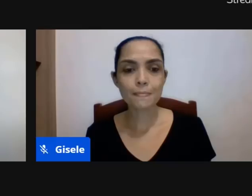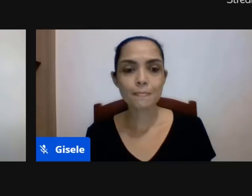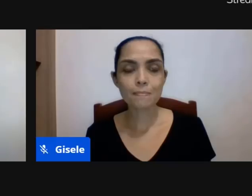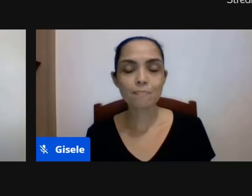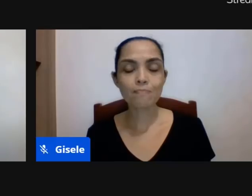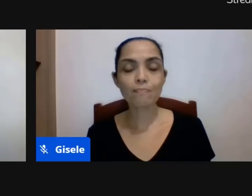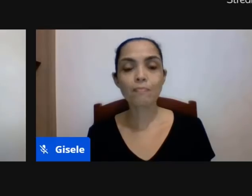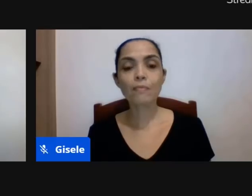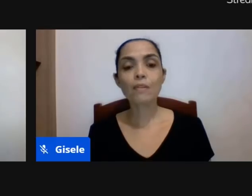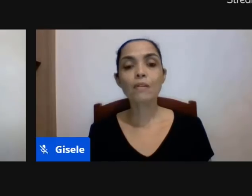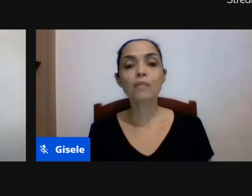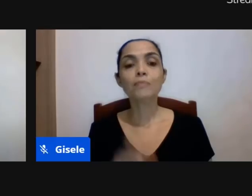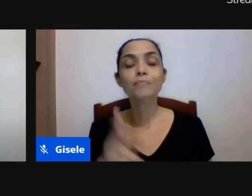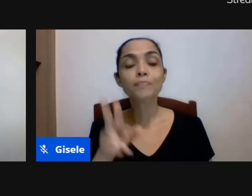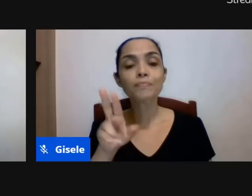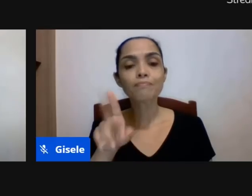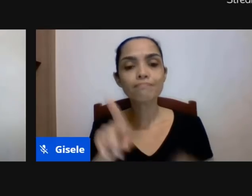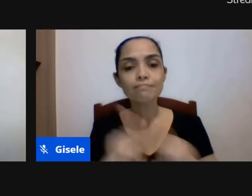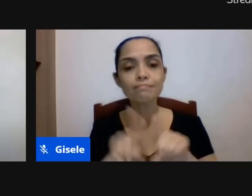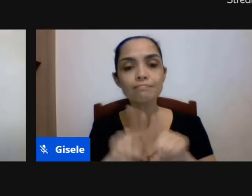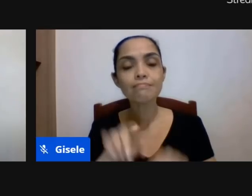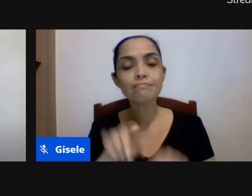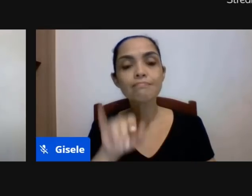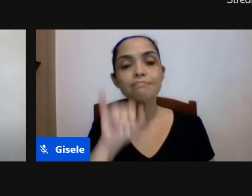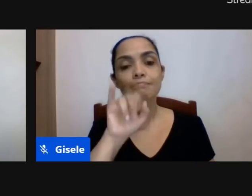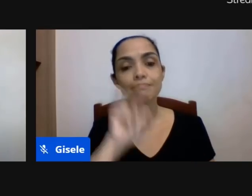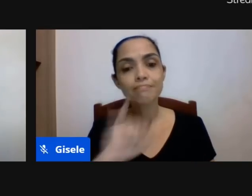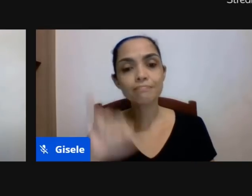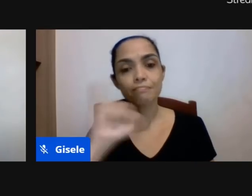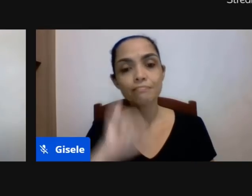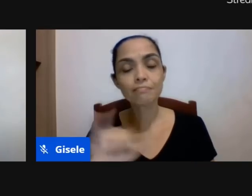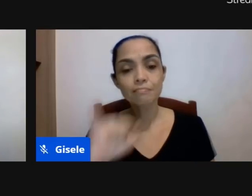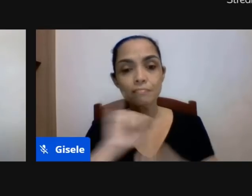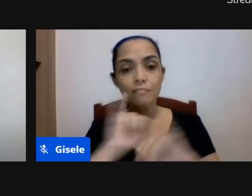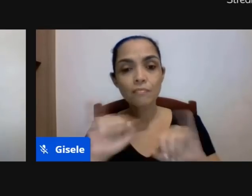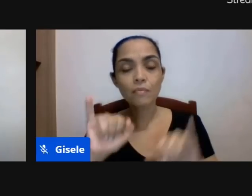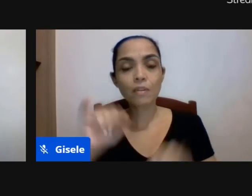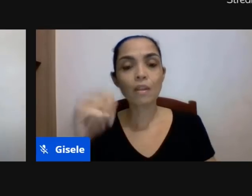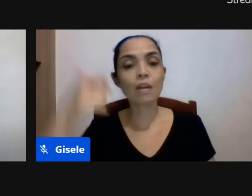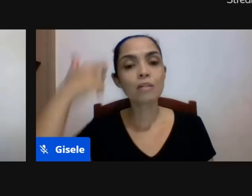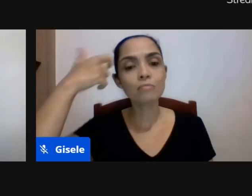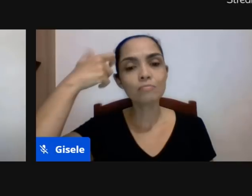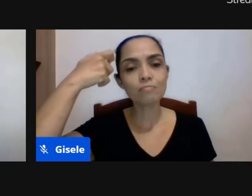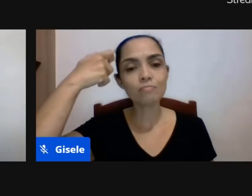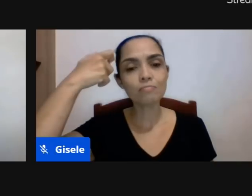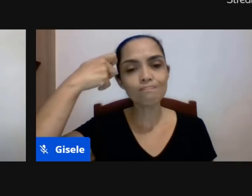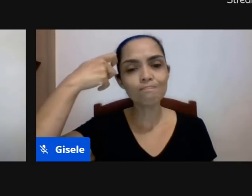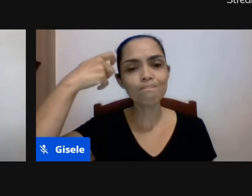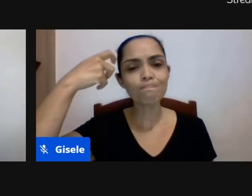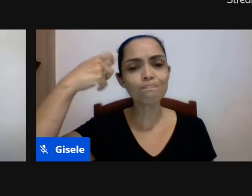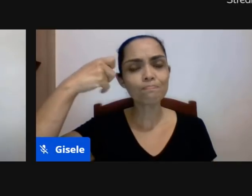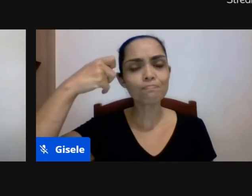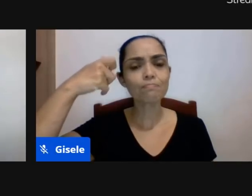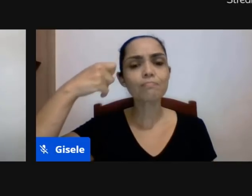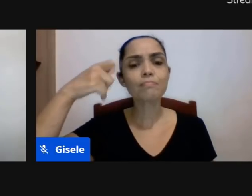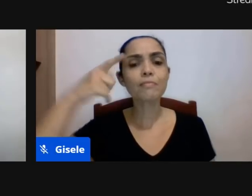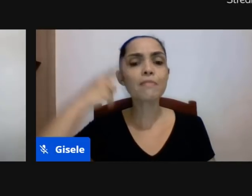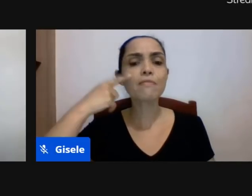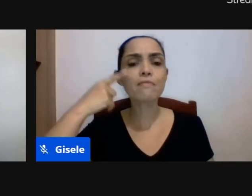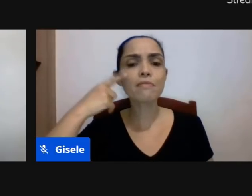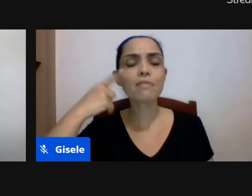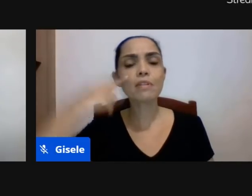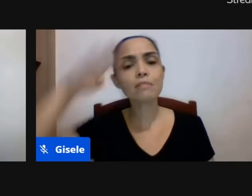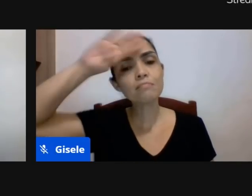Bom, pessoal, sobre o uso do termômetro, apesar de o termômetro de infravermelho, a gente considera a temperatura alterada a